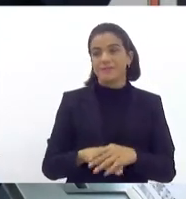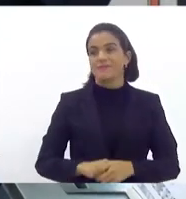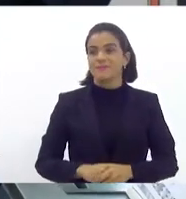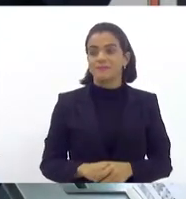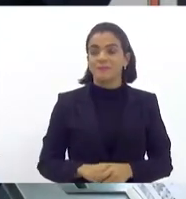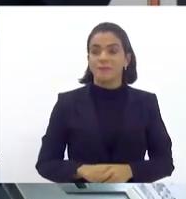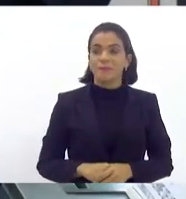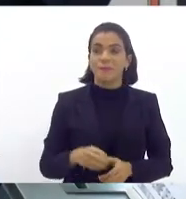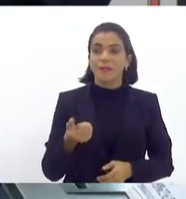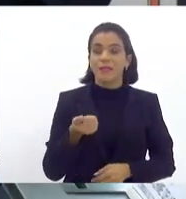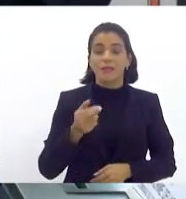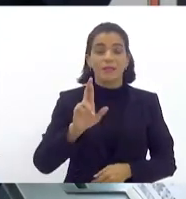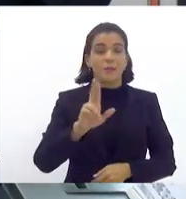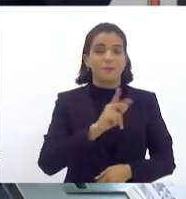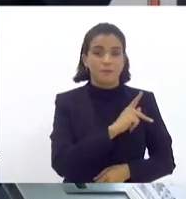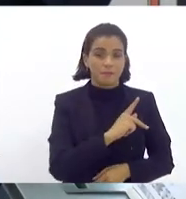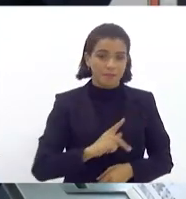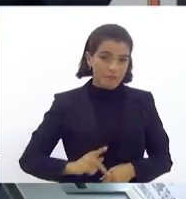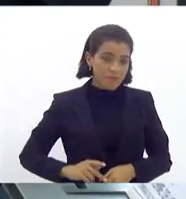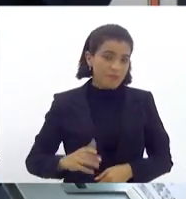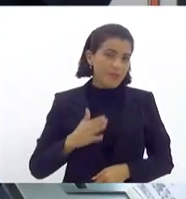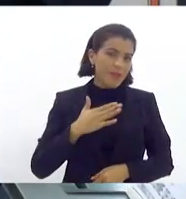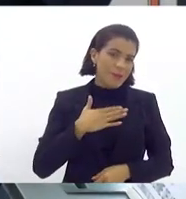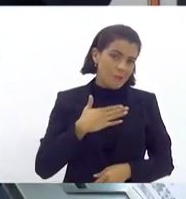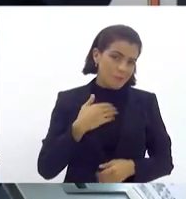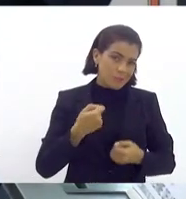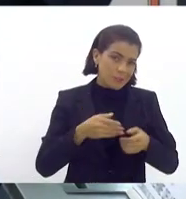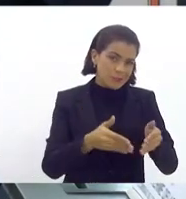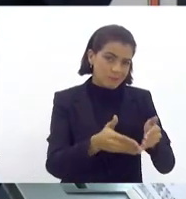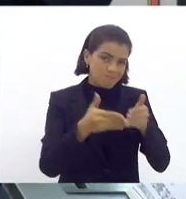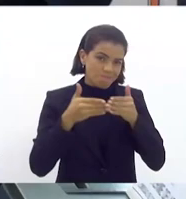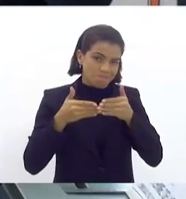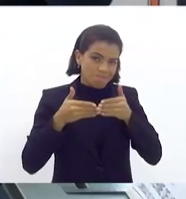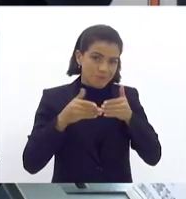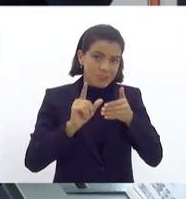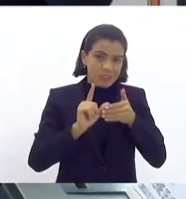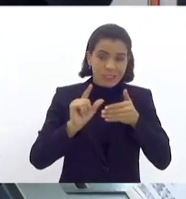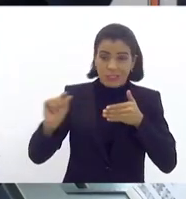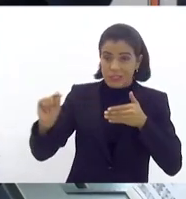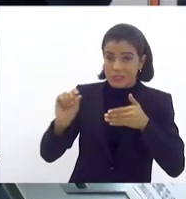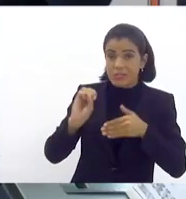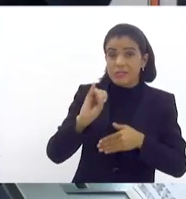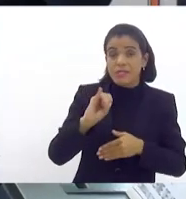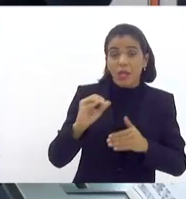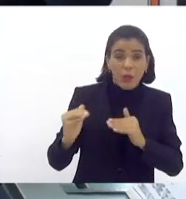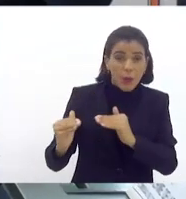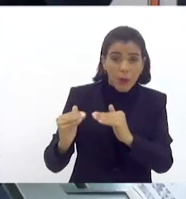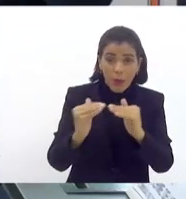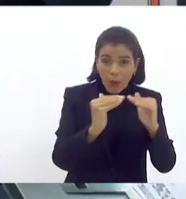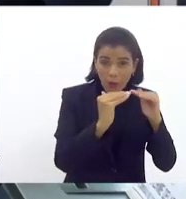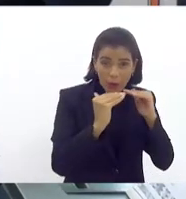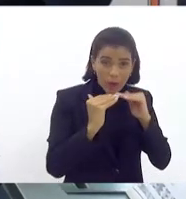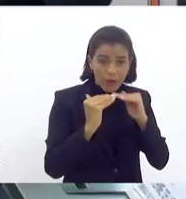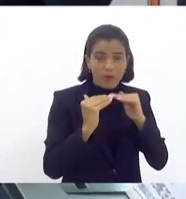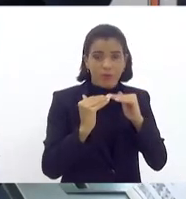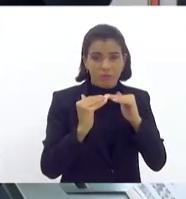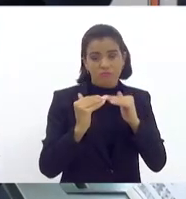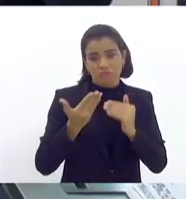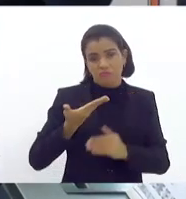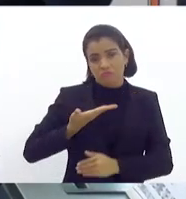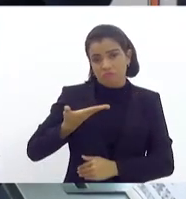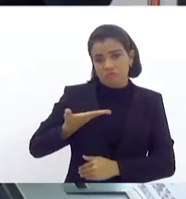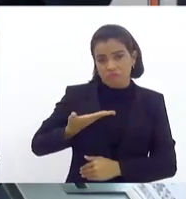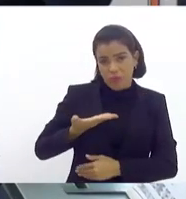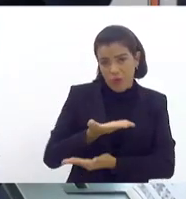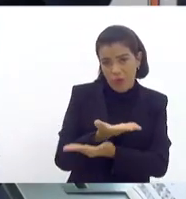Senhor presidente, eu vou precisar me ausentar, mas se houvesse a concordância dos colegas